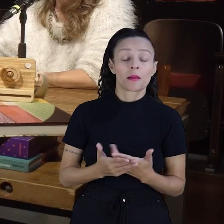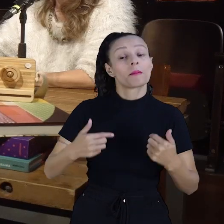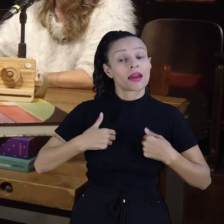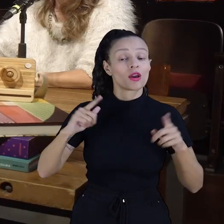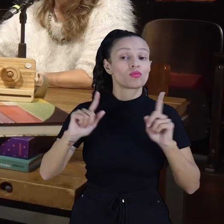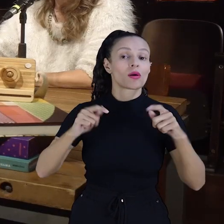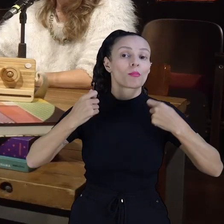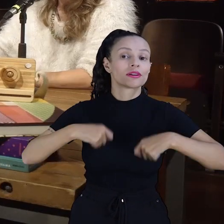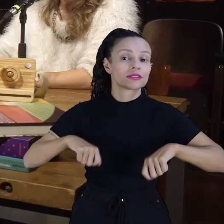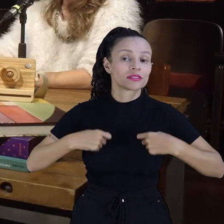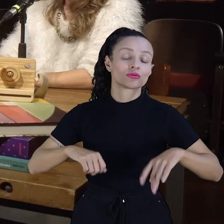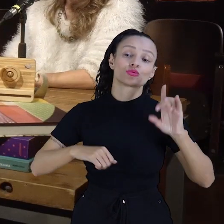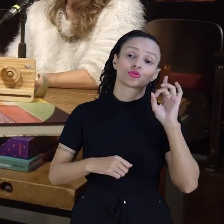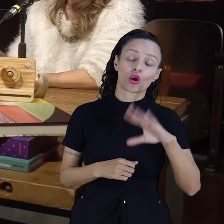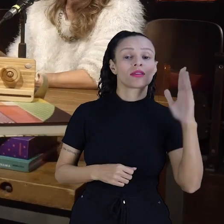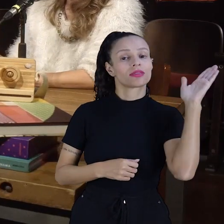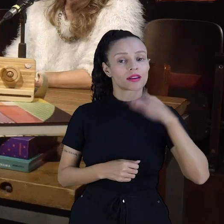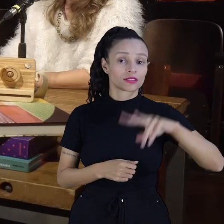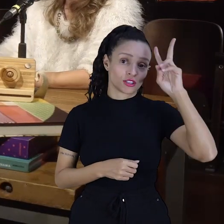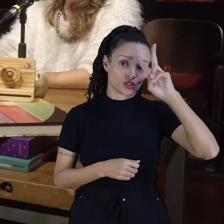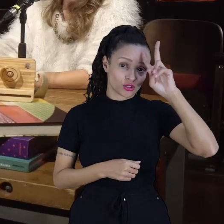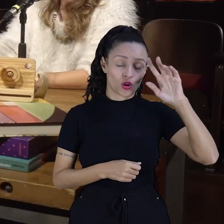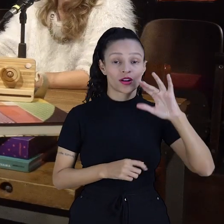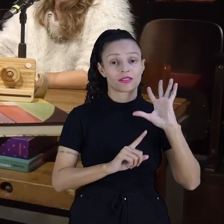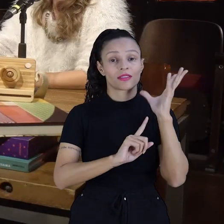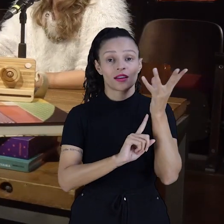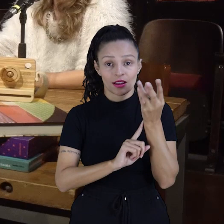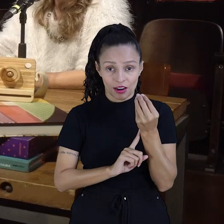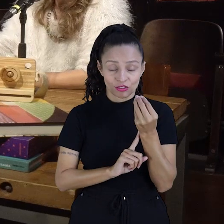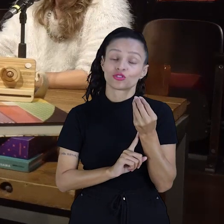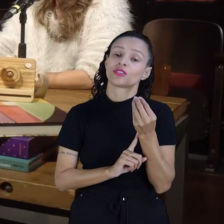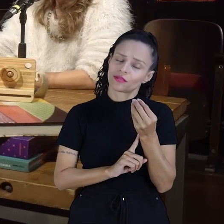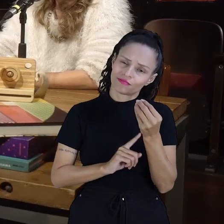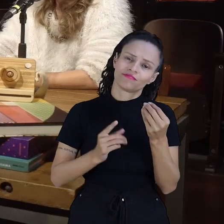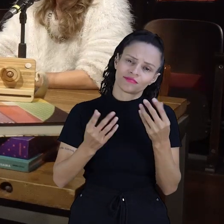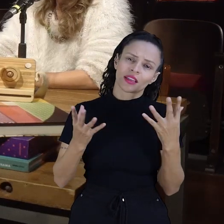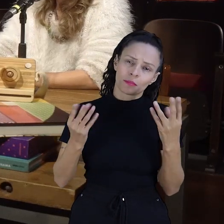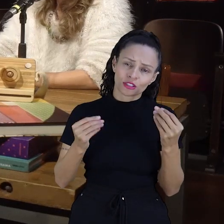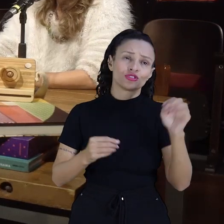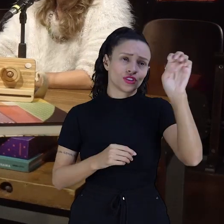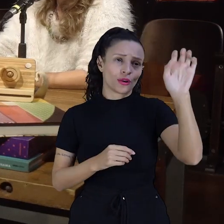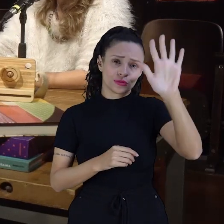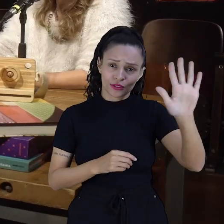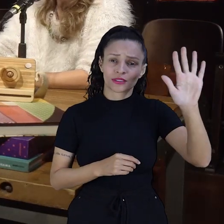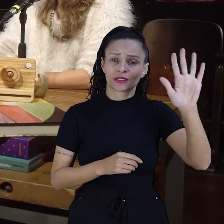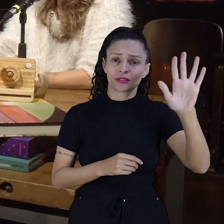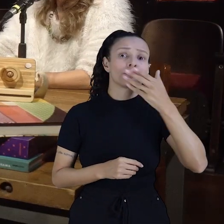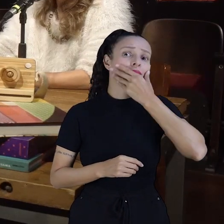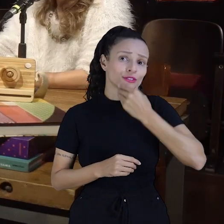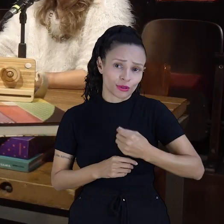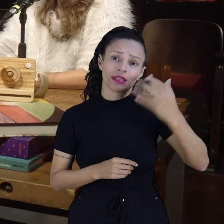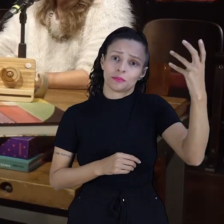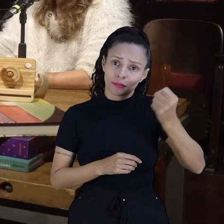Para que eu não precise só trazer a história da arte, que além de tudo é bastante eurocêntrica e masculina